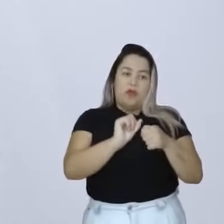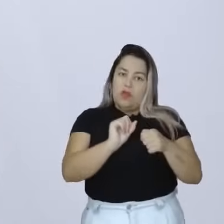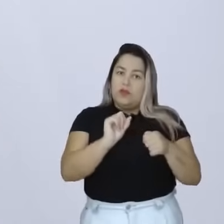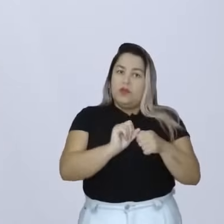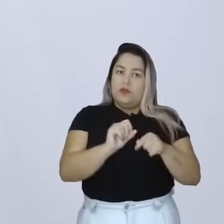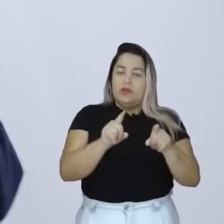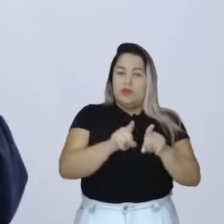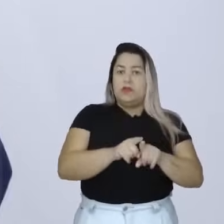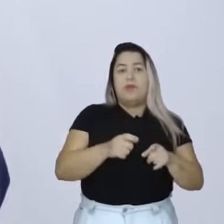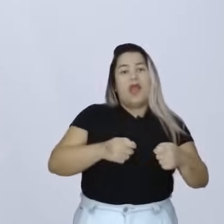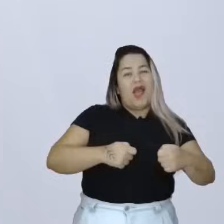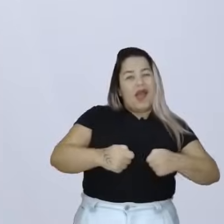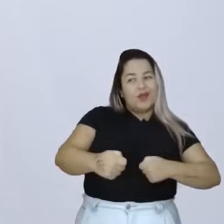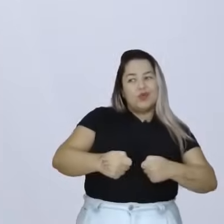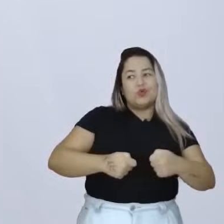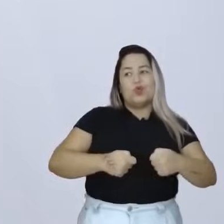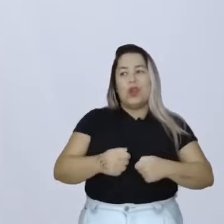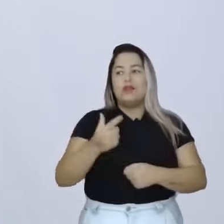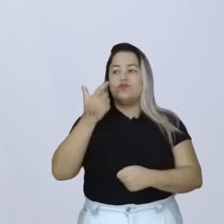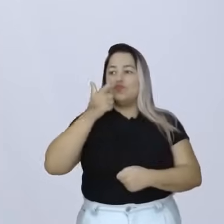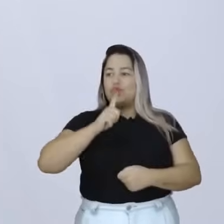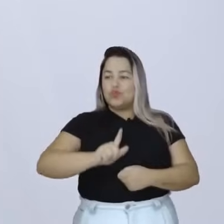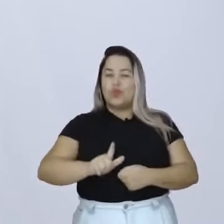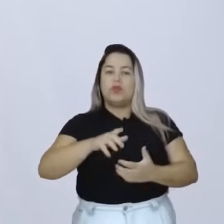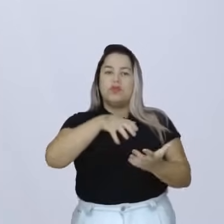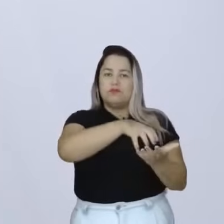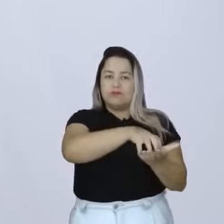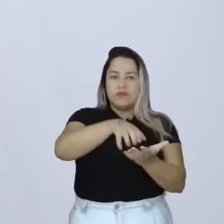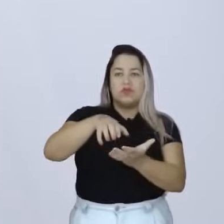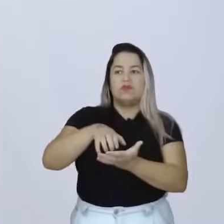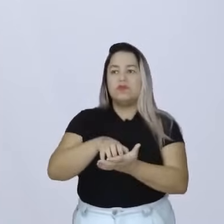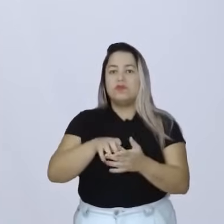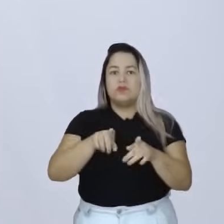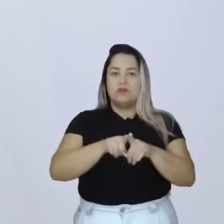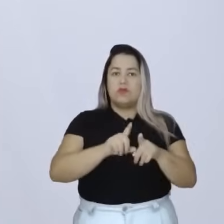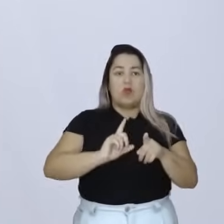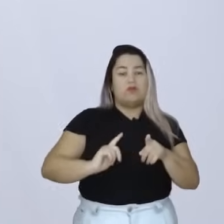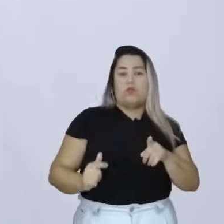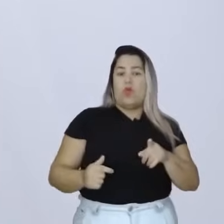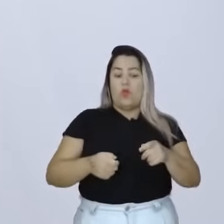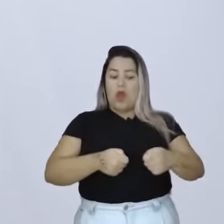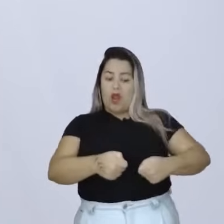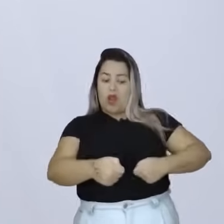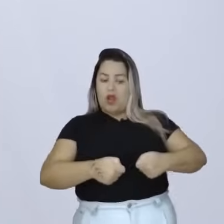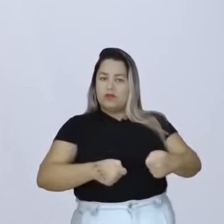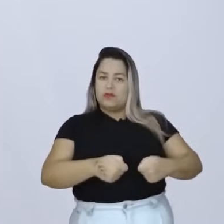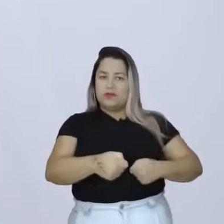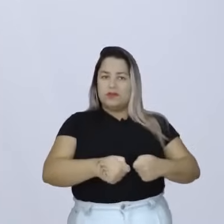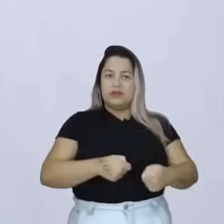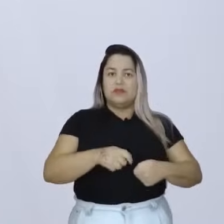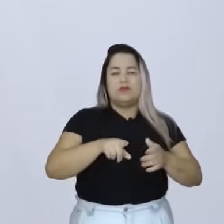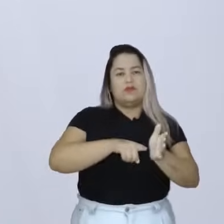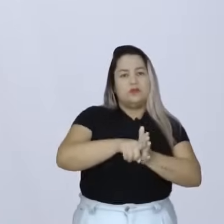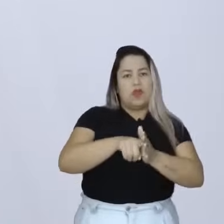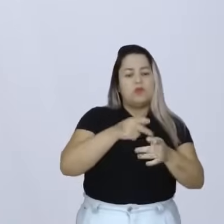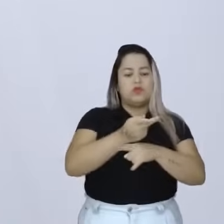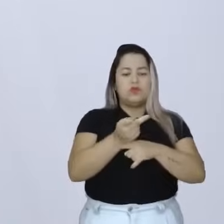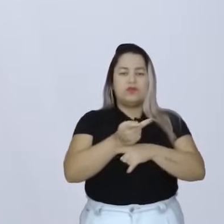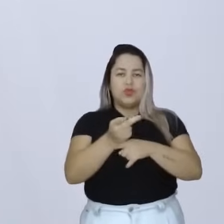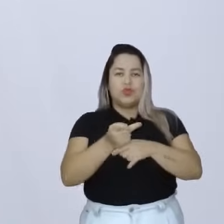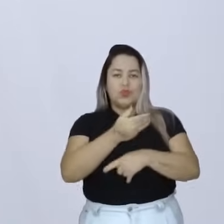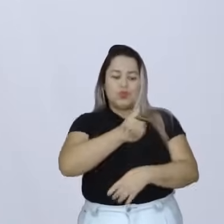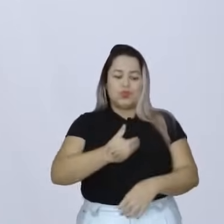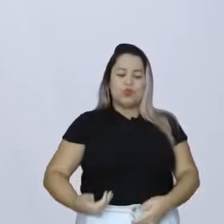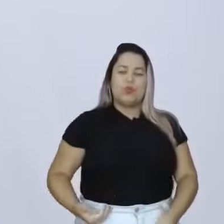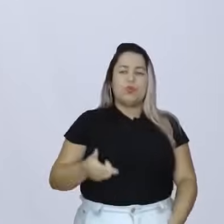a rearticulação desses conselhos que tinham sido desarticulados, perseguidos, caçados no governo